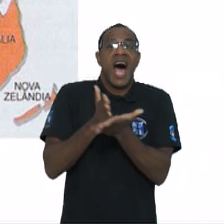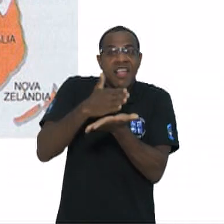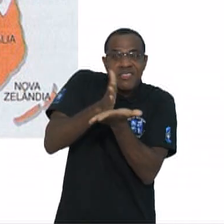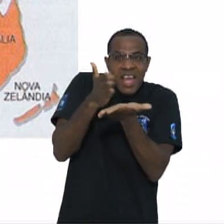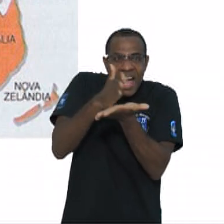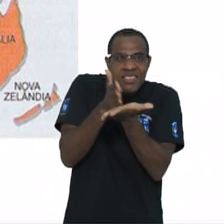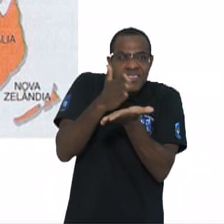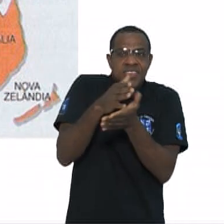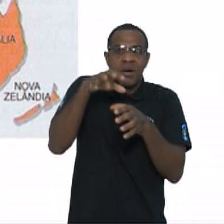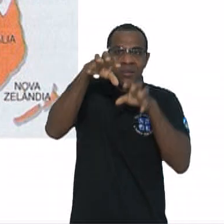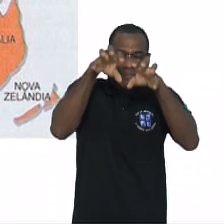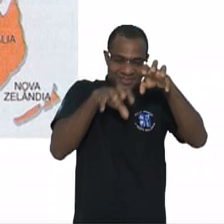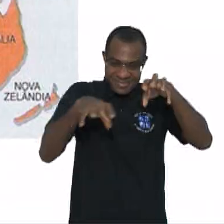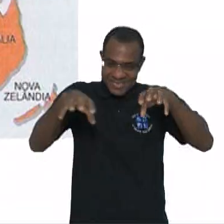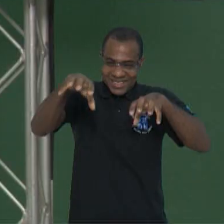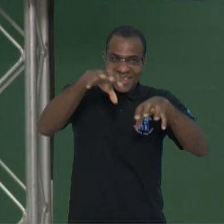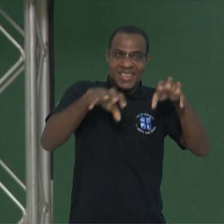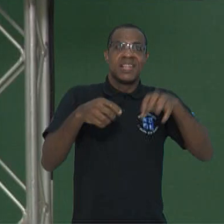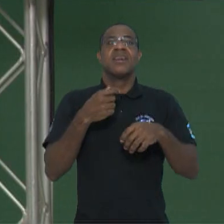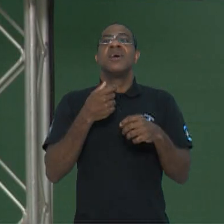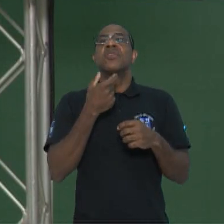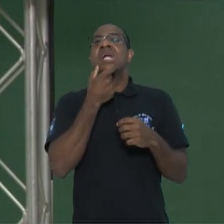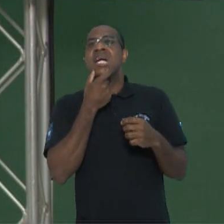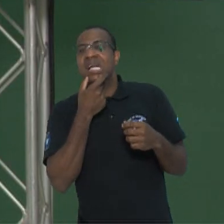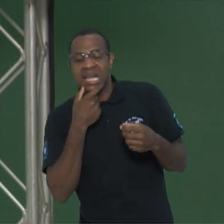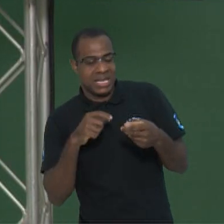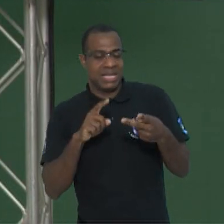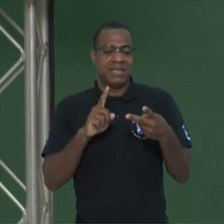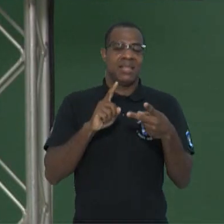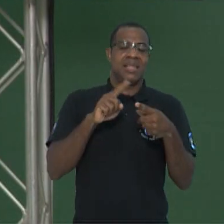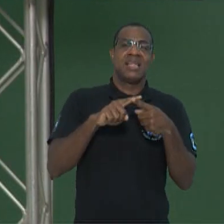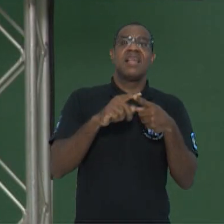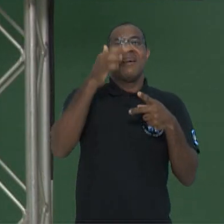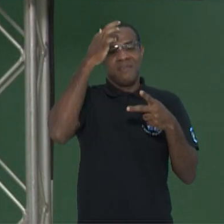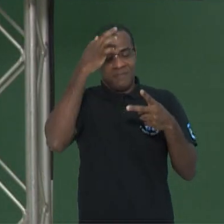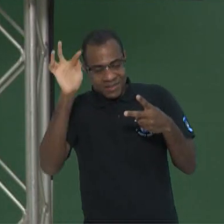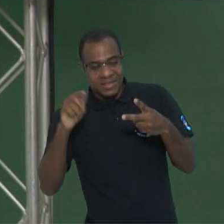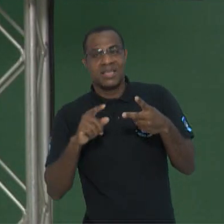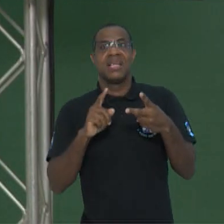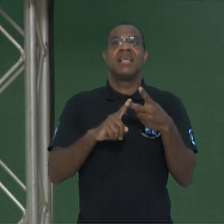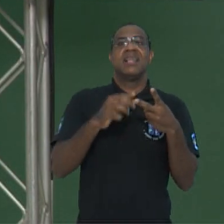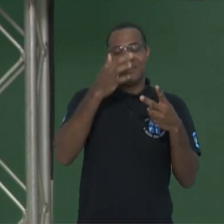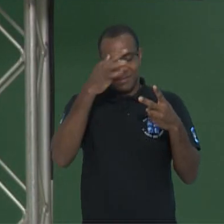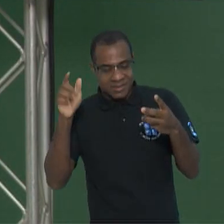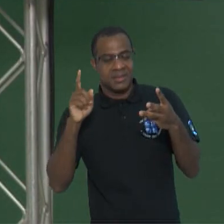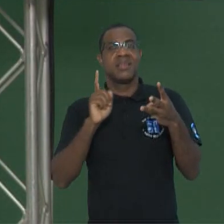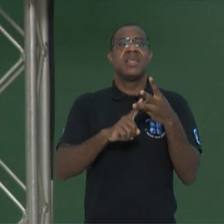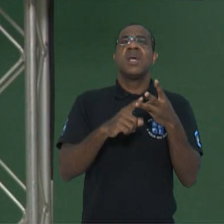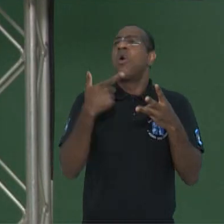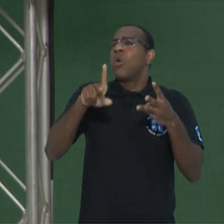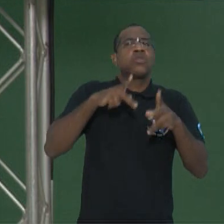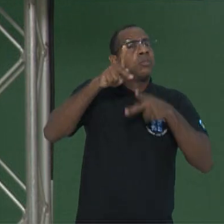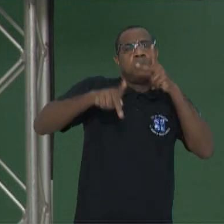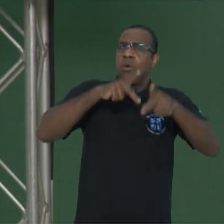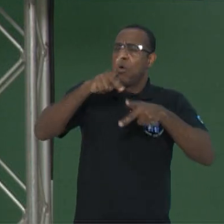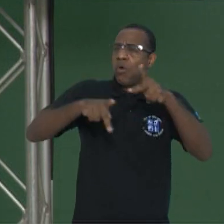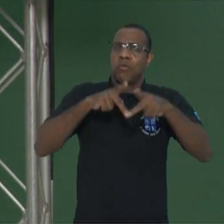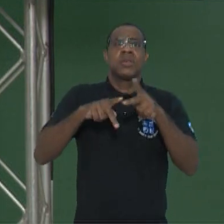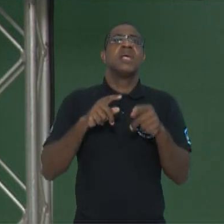em territórios dos ingleses, franceses, holandeses, entre outros povos ali que